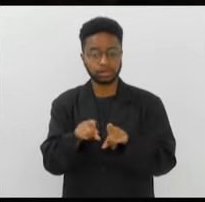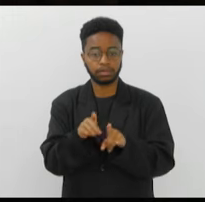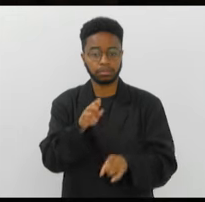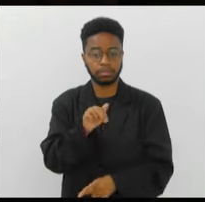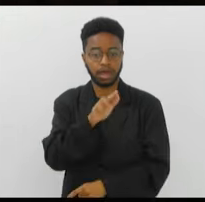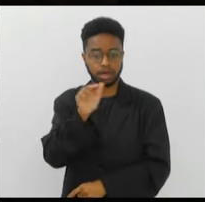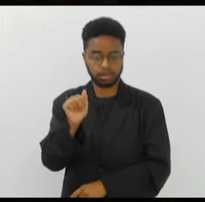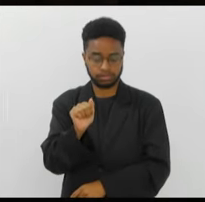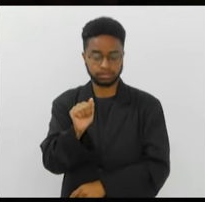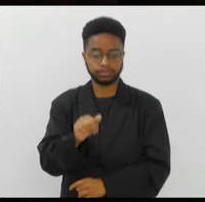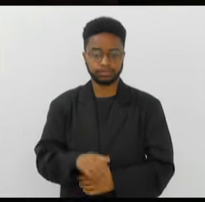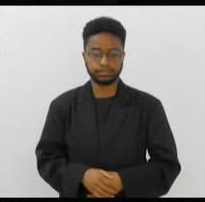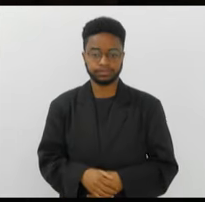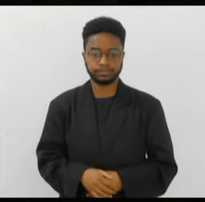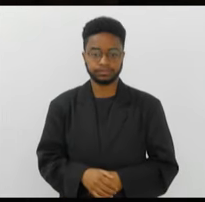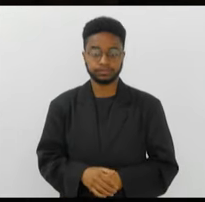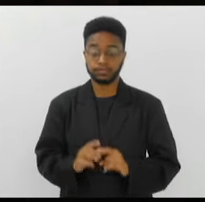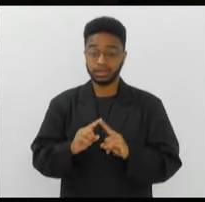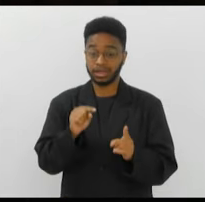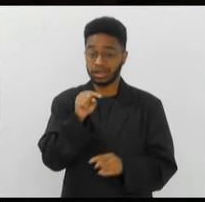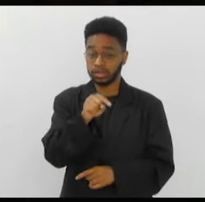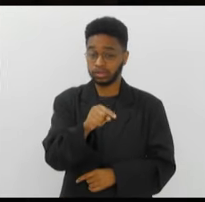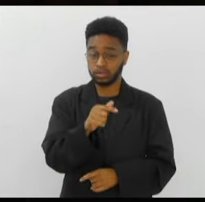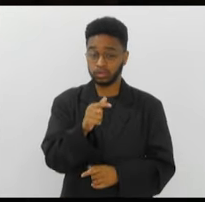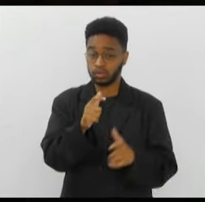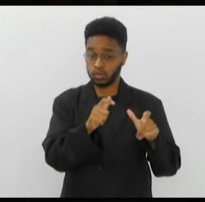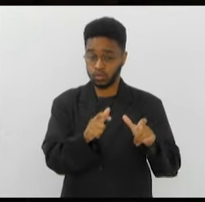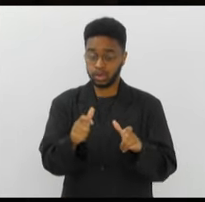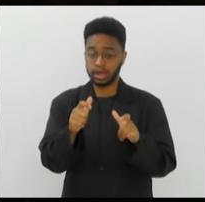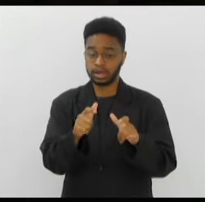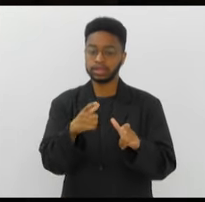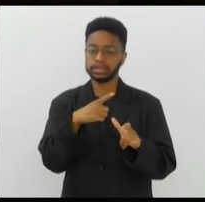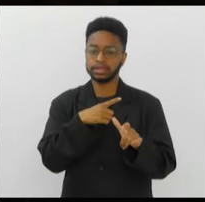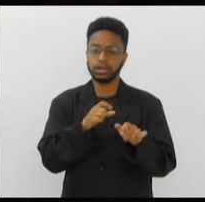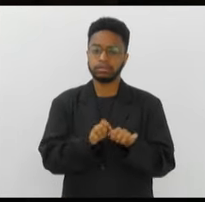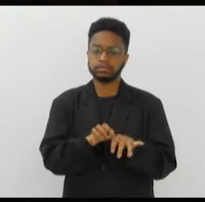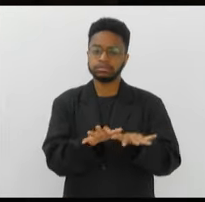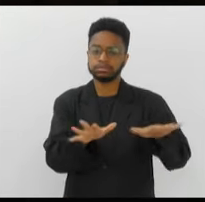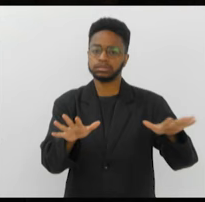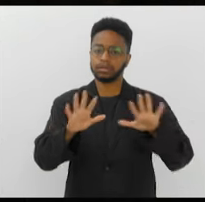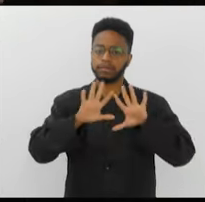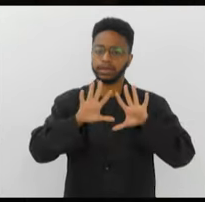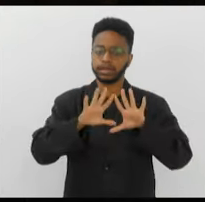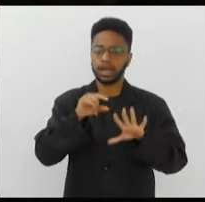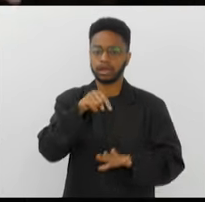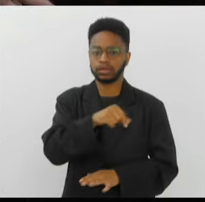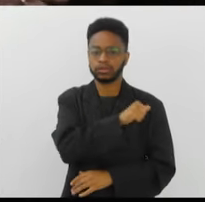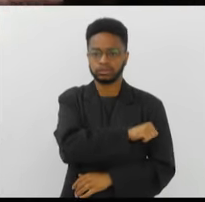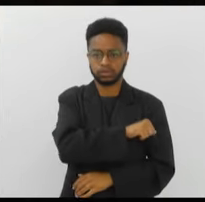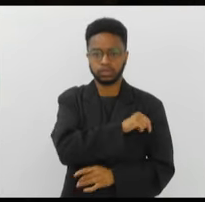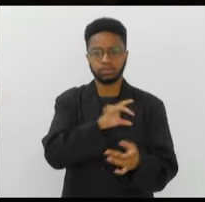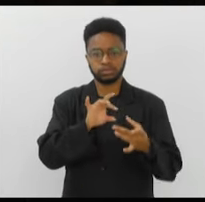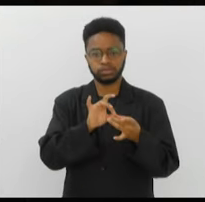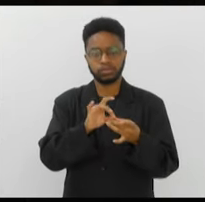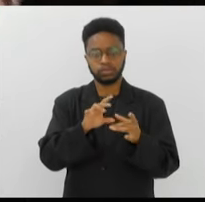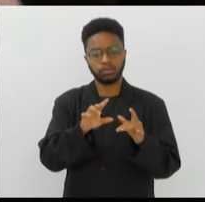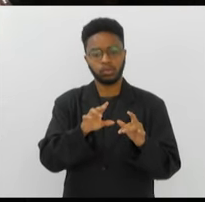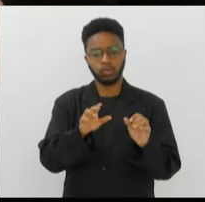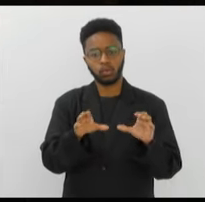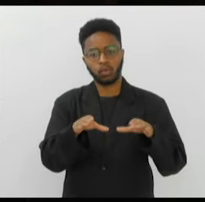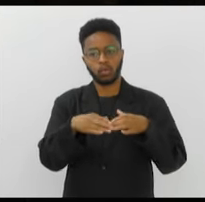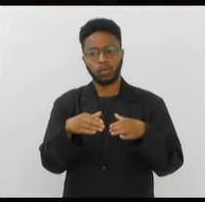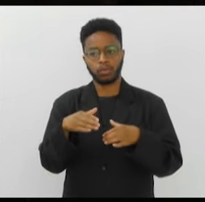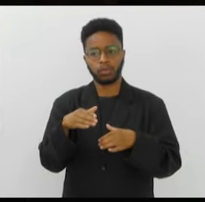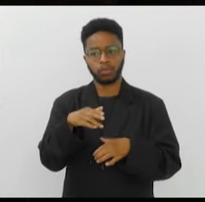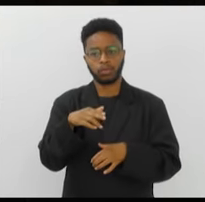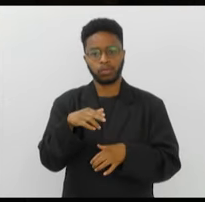do Rio de Janeiro, e lá foi o berço da milícia no Rio de Janeiro, com a complacência desse grupo político liderado